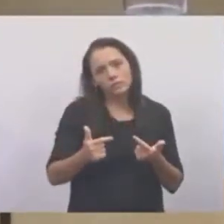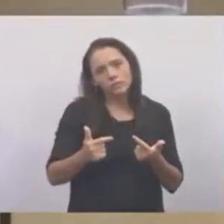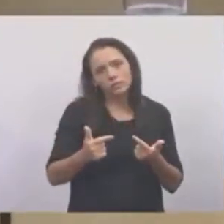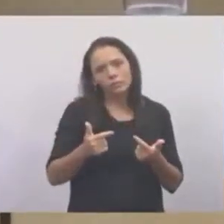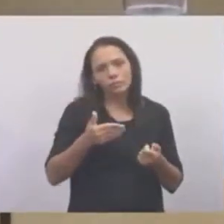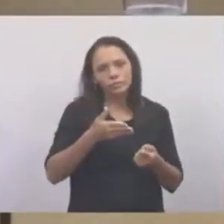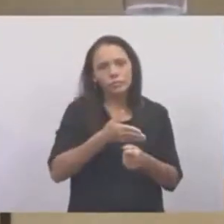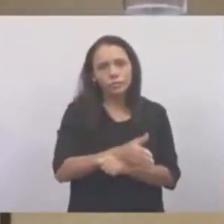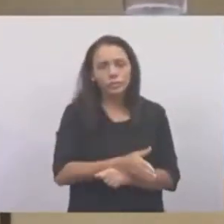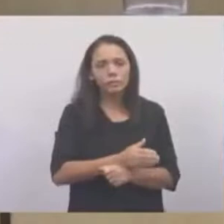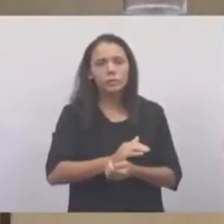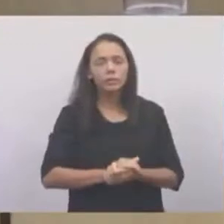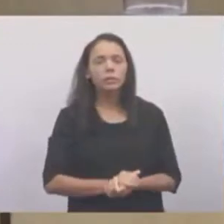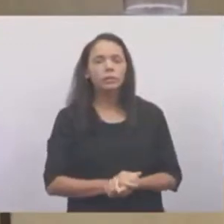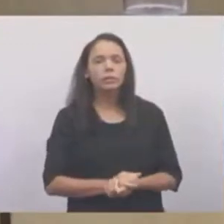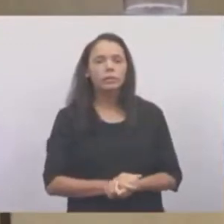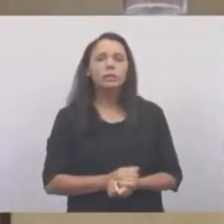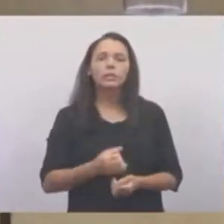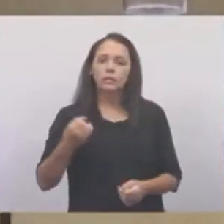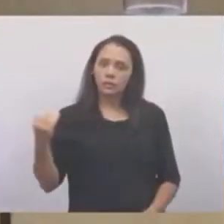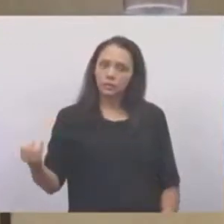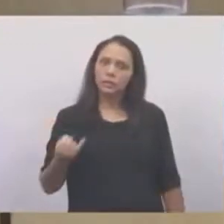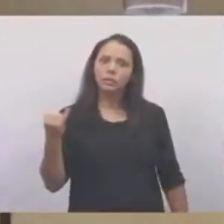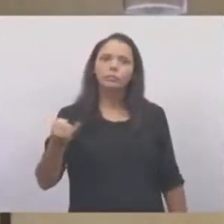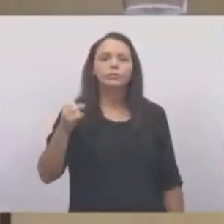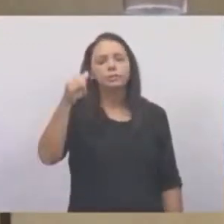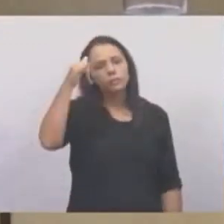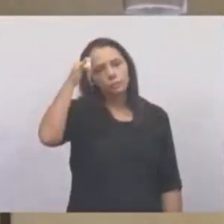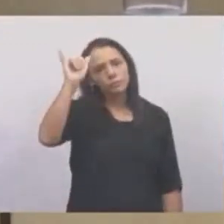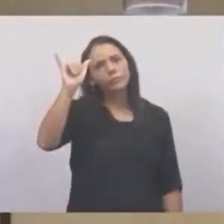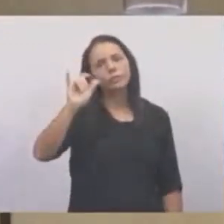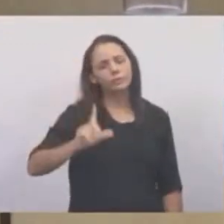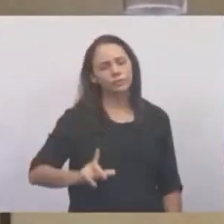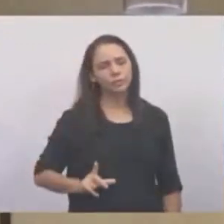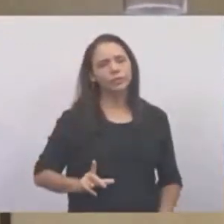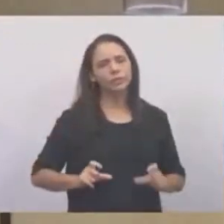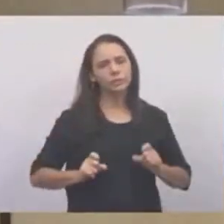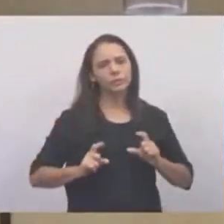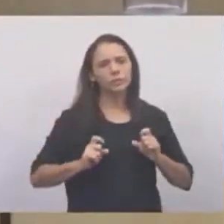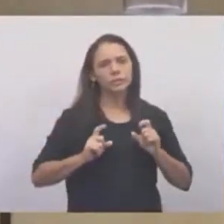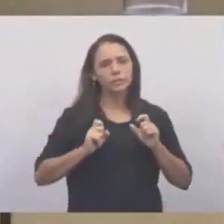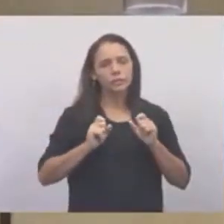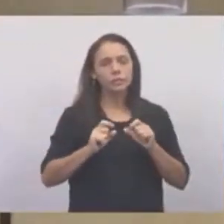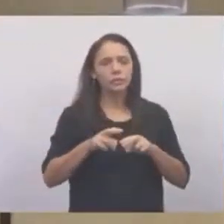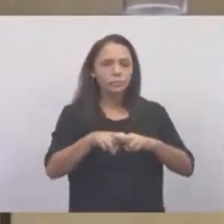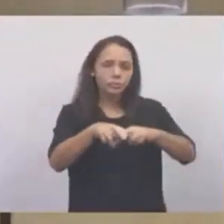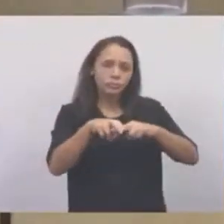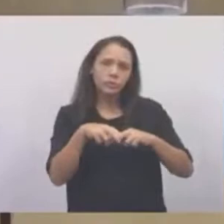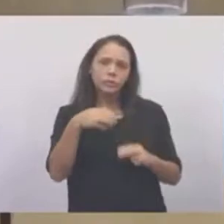para os exames preventivos contra o câncer de mama. Então, está aí o meu